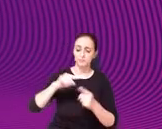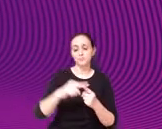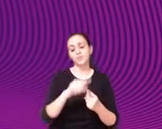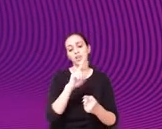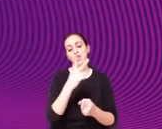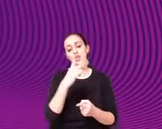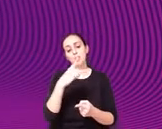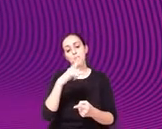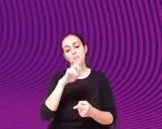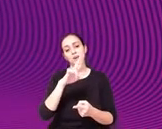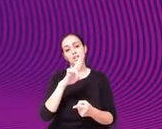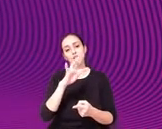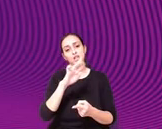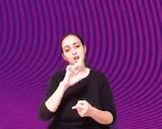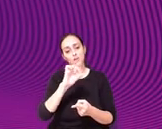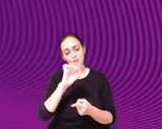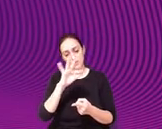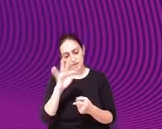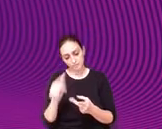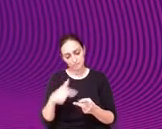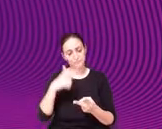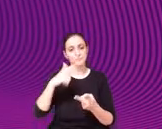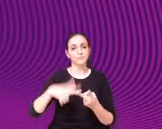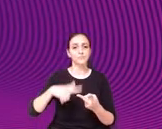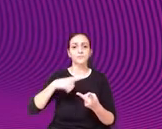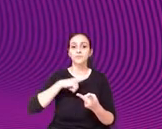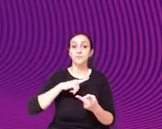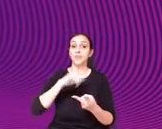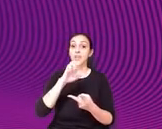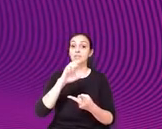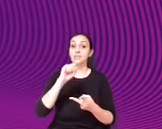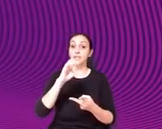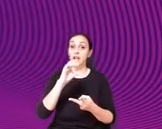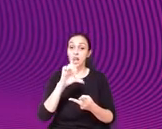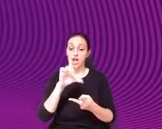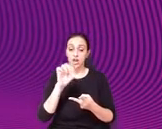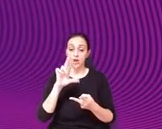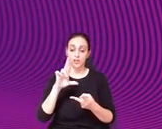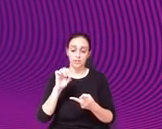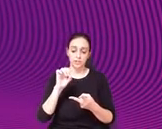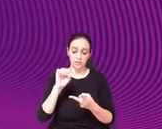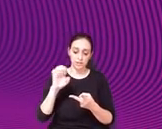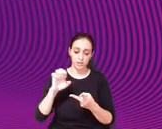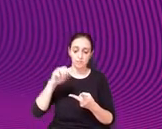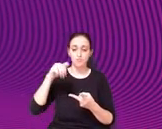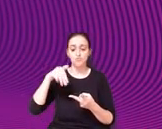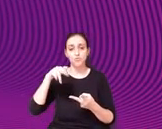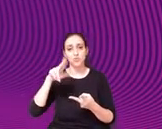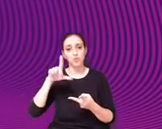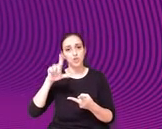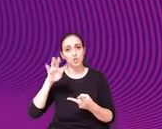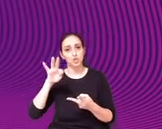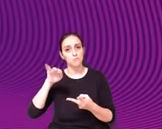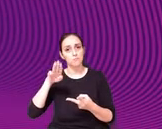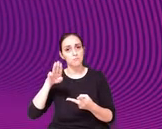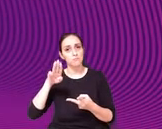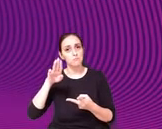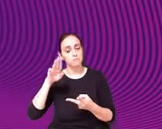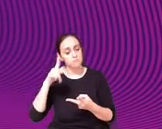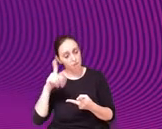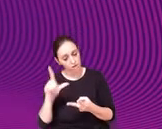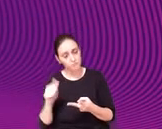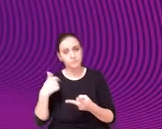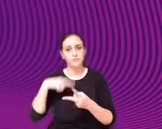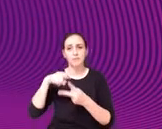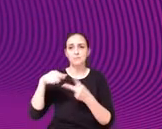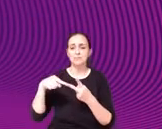edema agudo, dizem que ela não tem hipertrófica e abre uma esclerose múltipla. E tem uma história rica. Falou: mas doutor, eu tenho uma